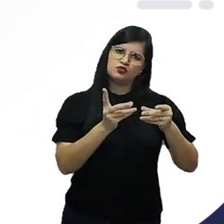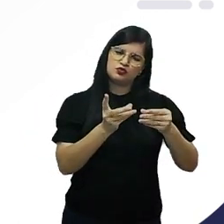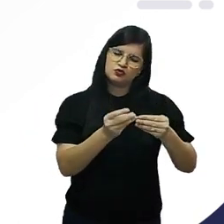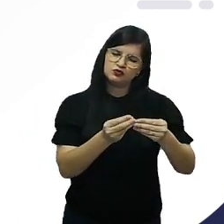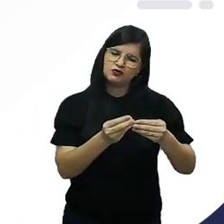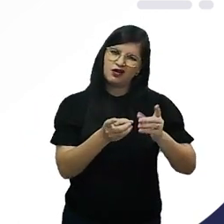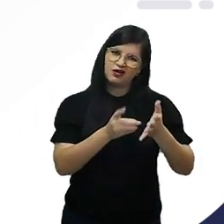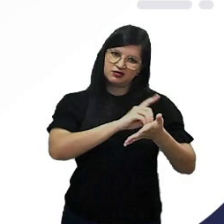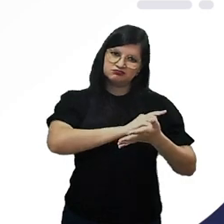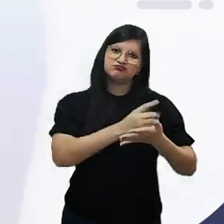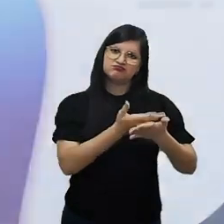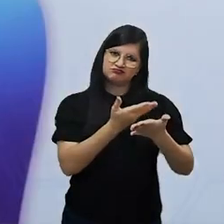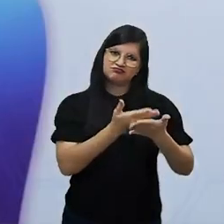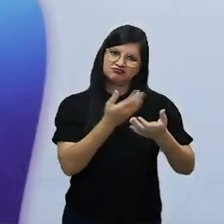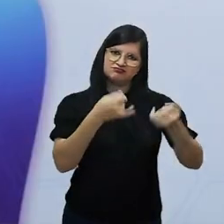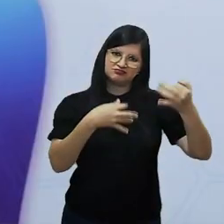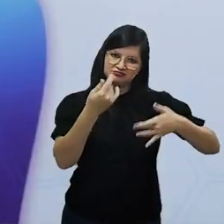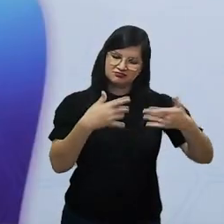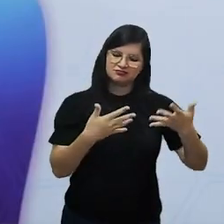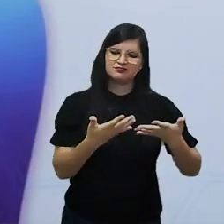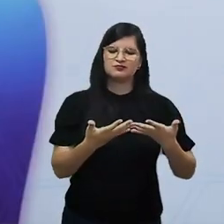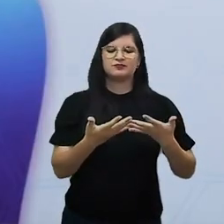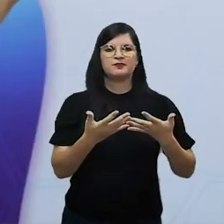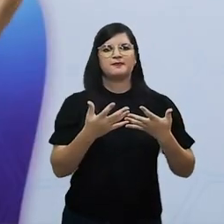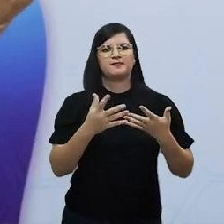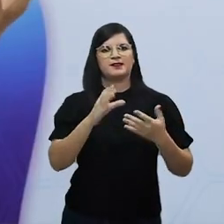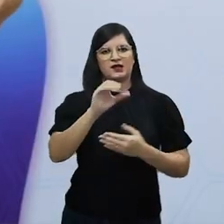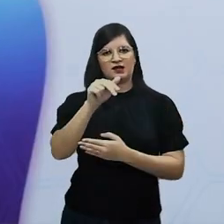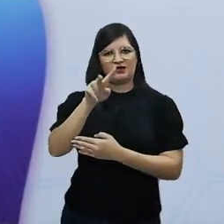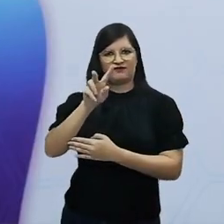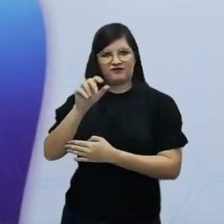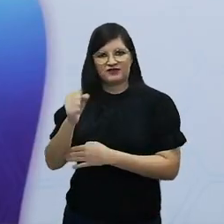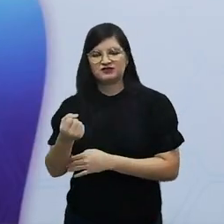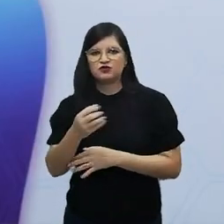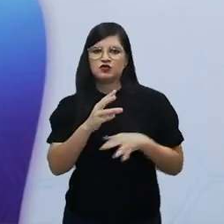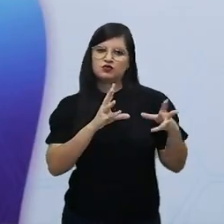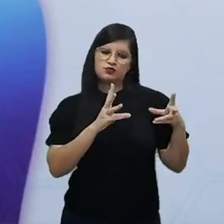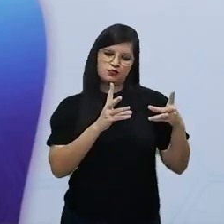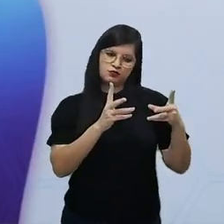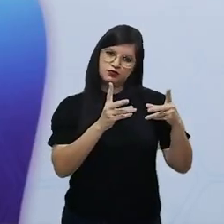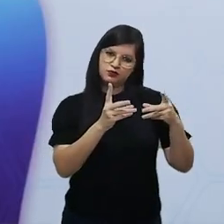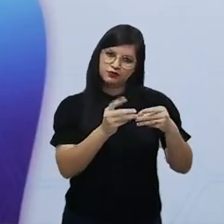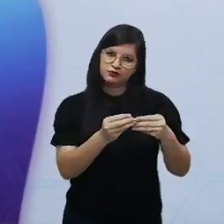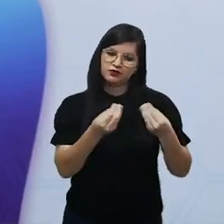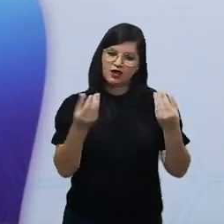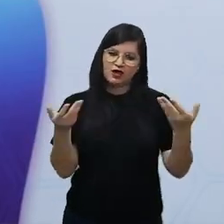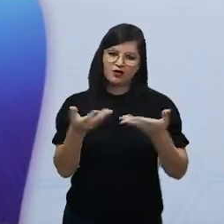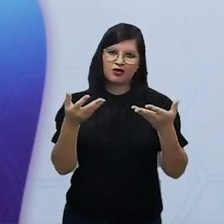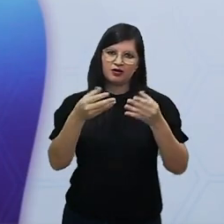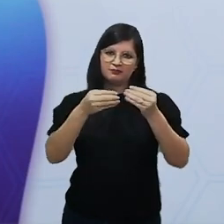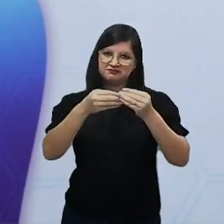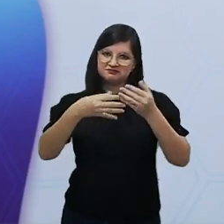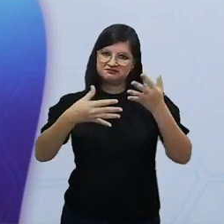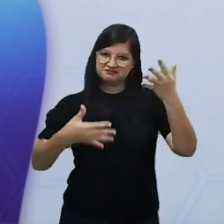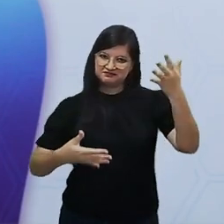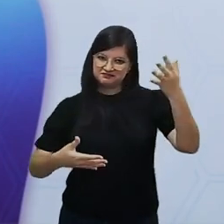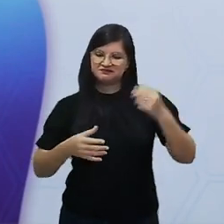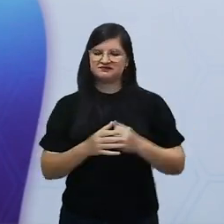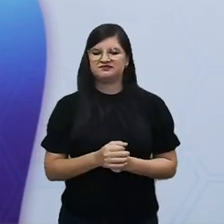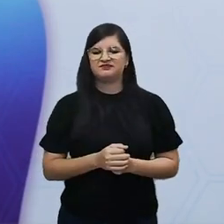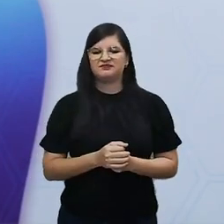Model Canvas e que a gente viu no Lean Canvas. Basicamente, você vai pegar tudo aquilo e você só vai destrinchar aqui.